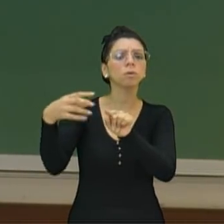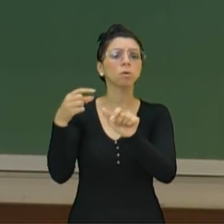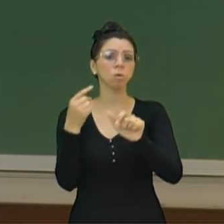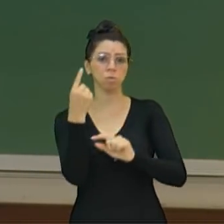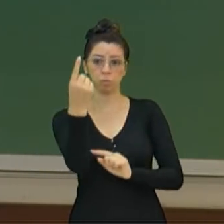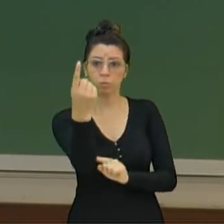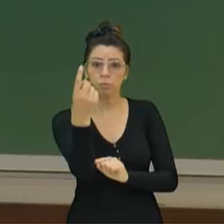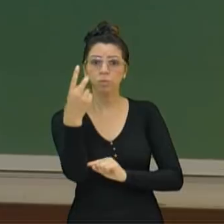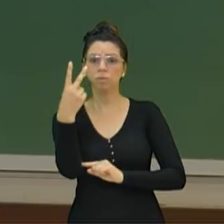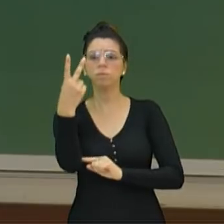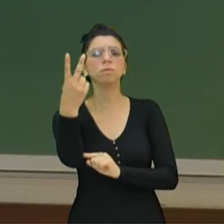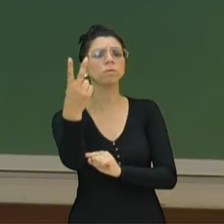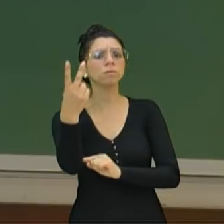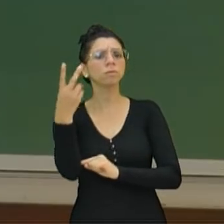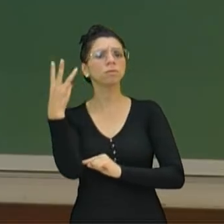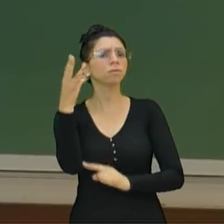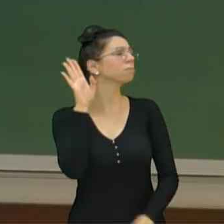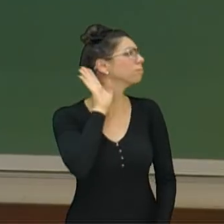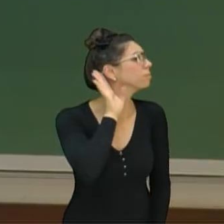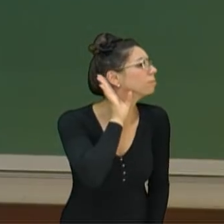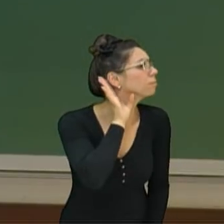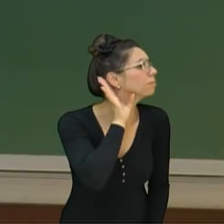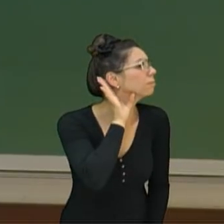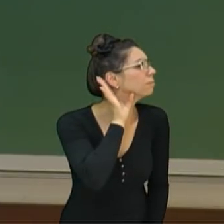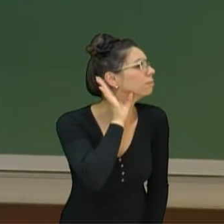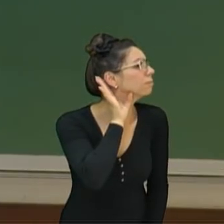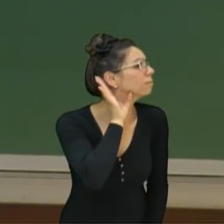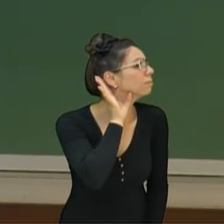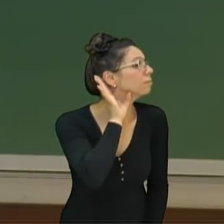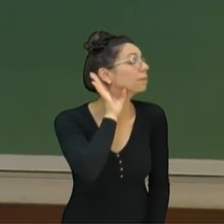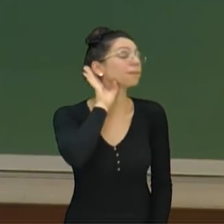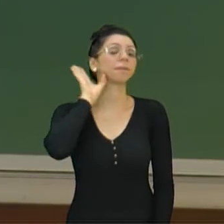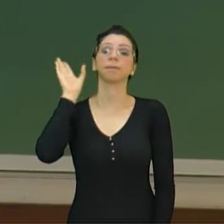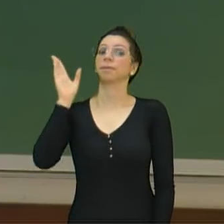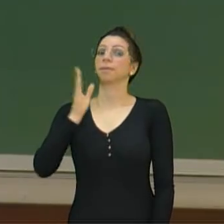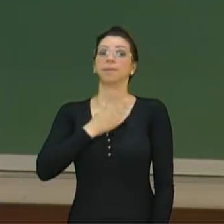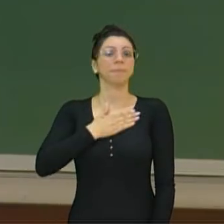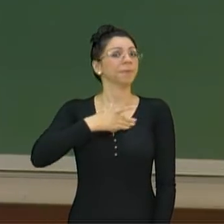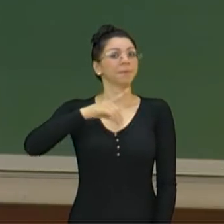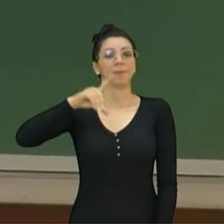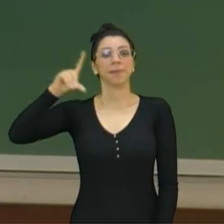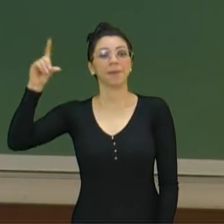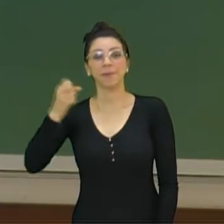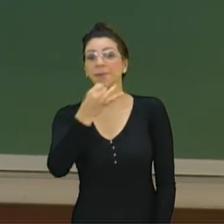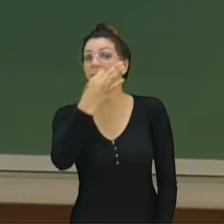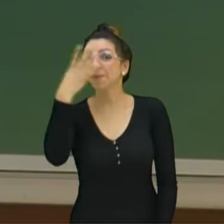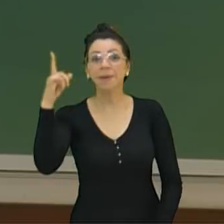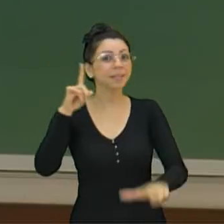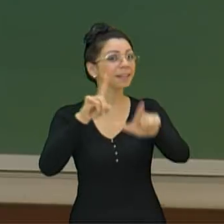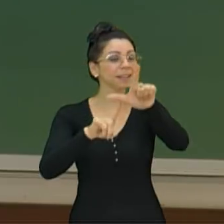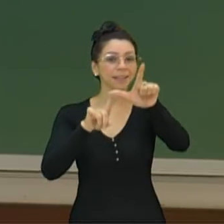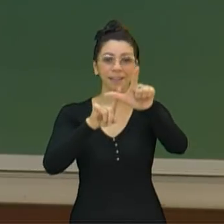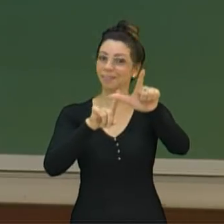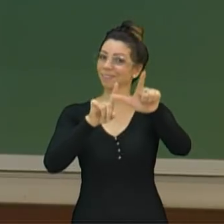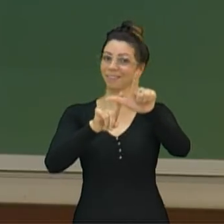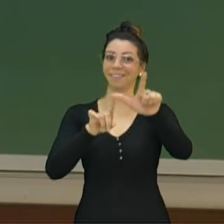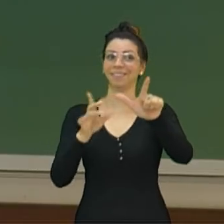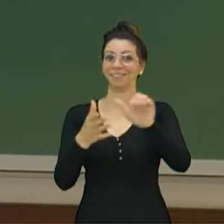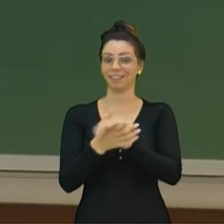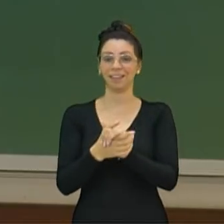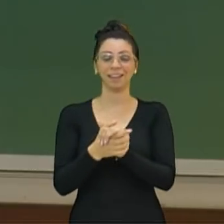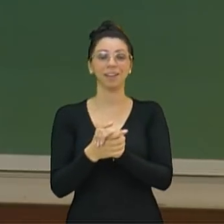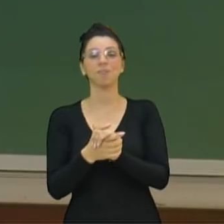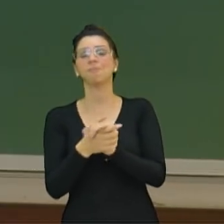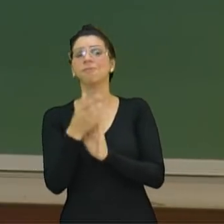1, 2, 3. Meu Deus, quanta letra eu escutei. Não foi unânime. Eu